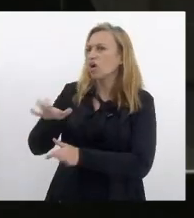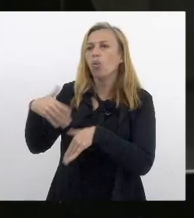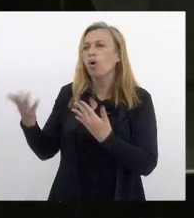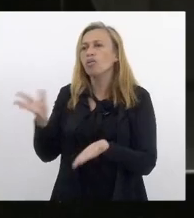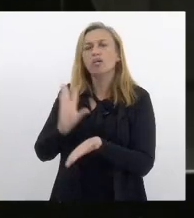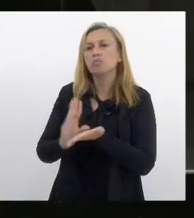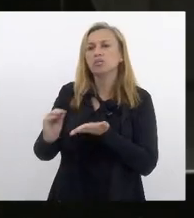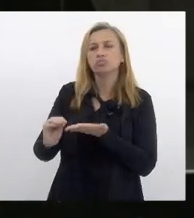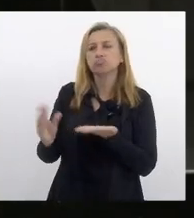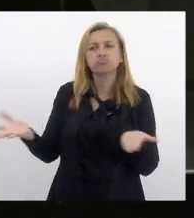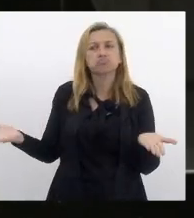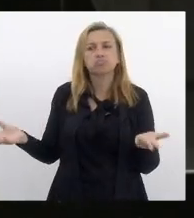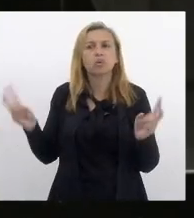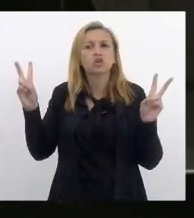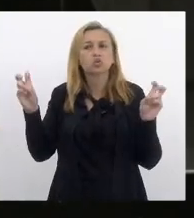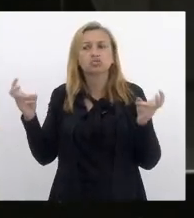pauta.